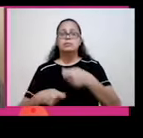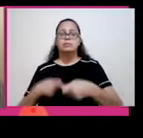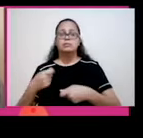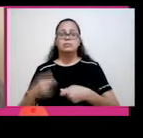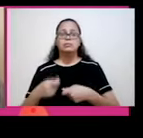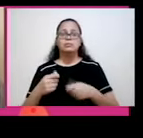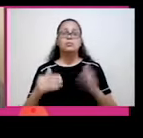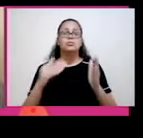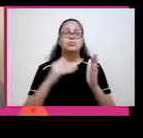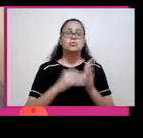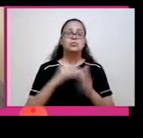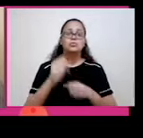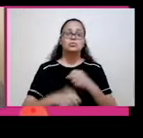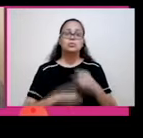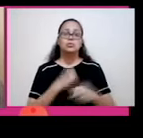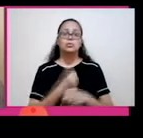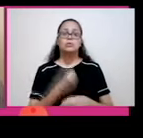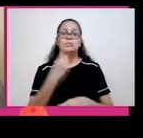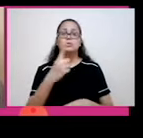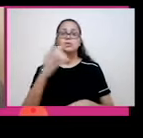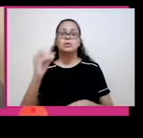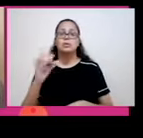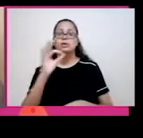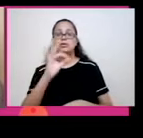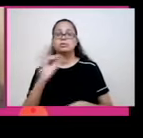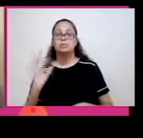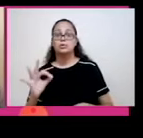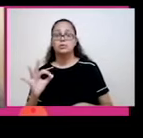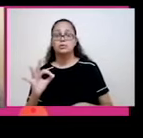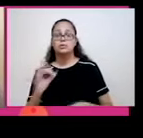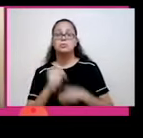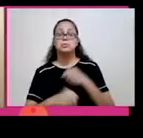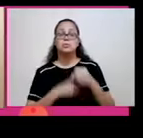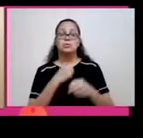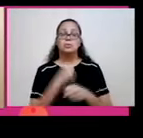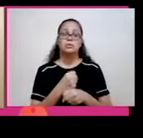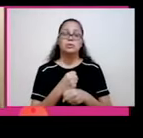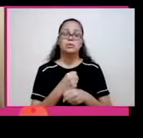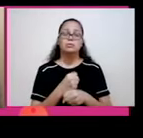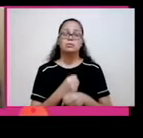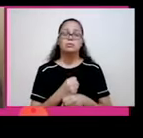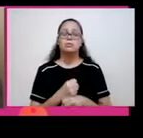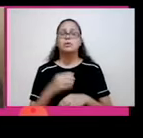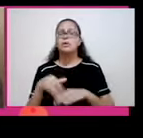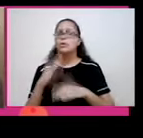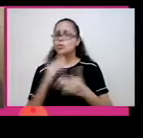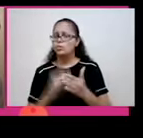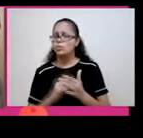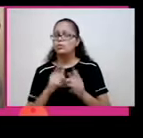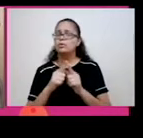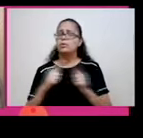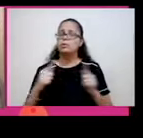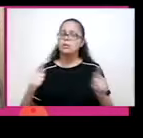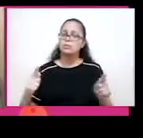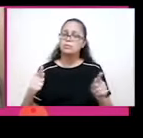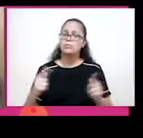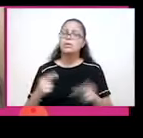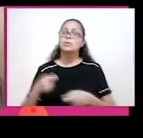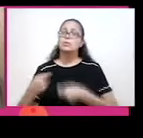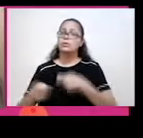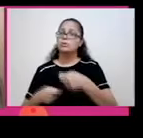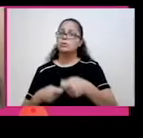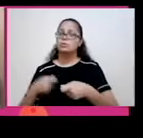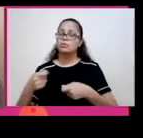nos últimos anos foi em cerca de 10% ao ano, certo? Mas ainda, apesar de todo esse crescimento econômico, né, ter a maior